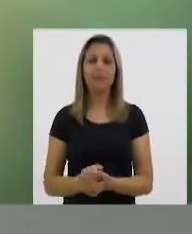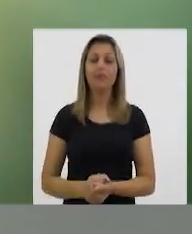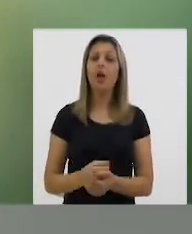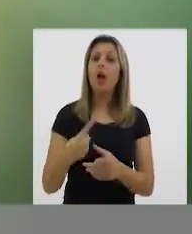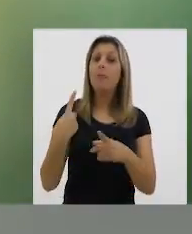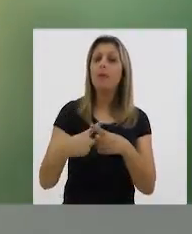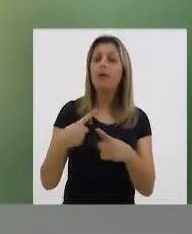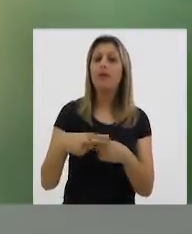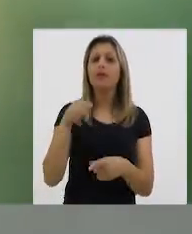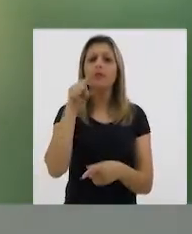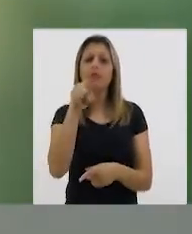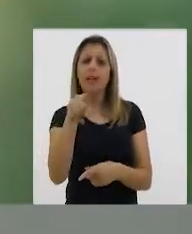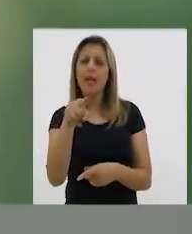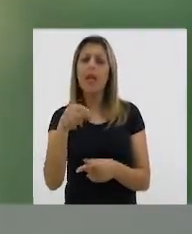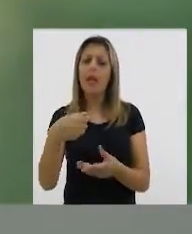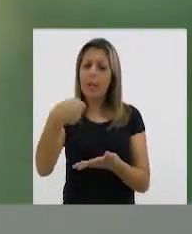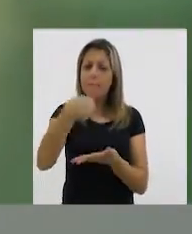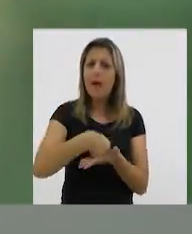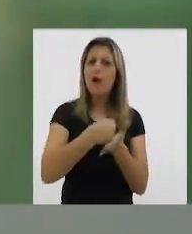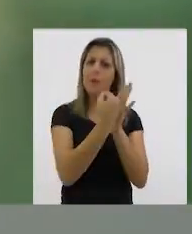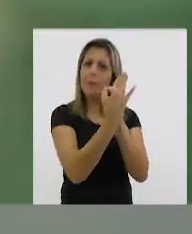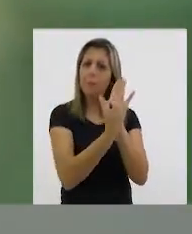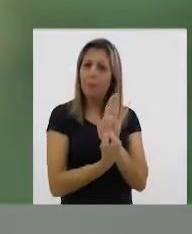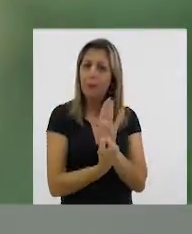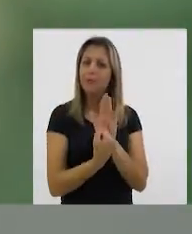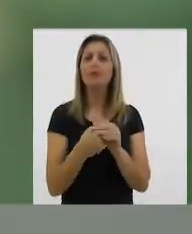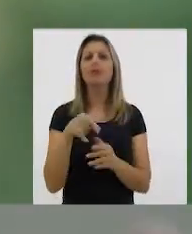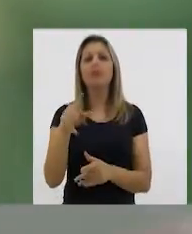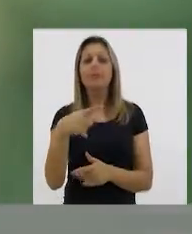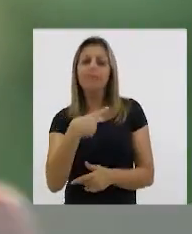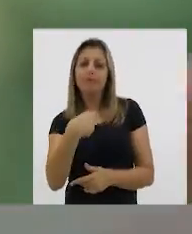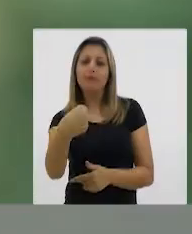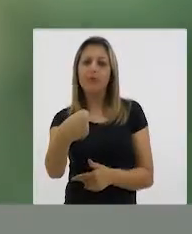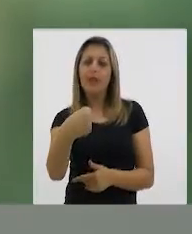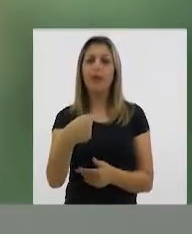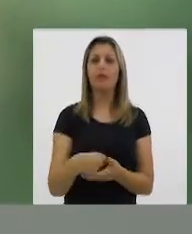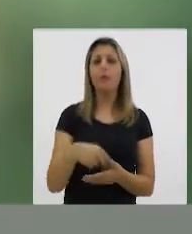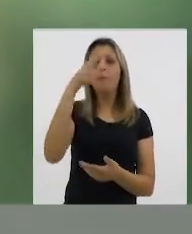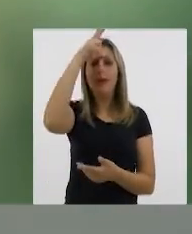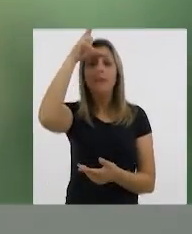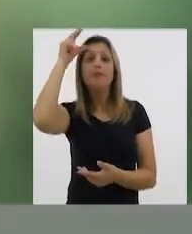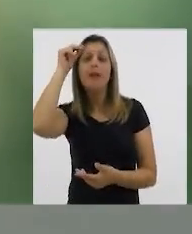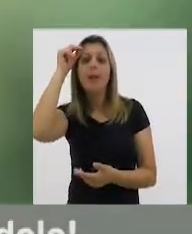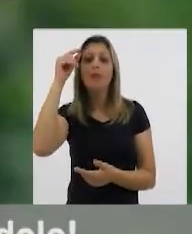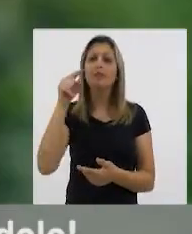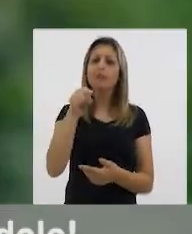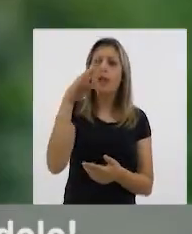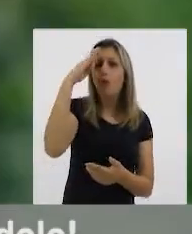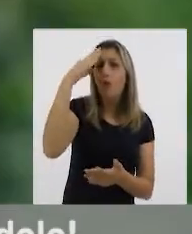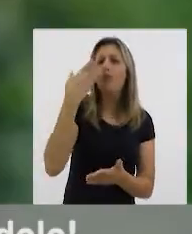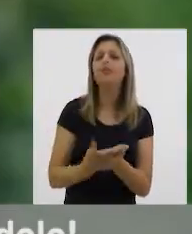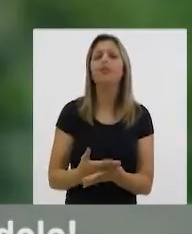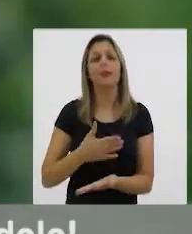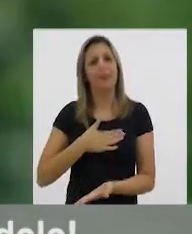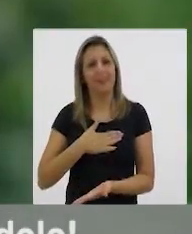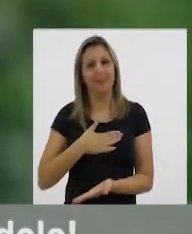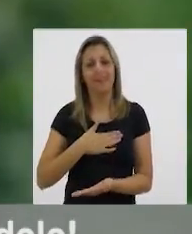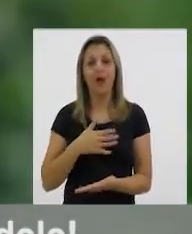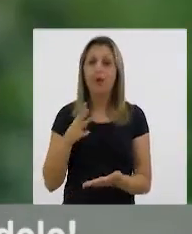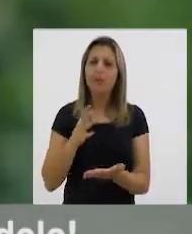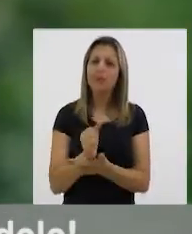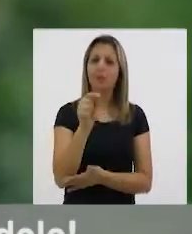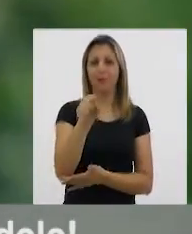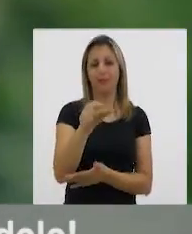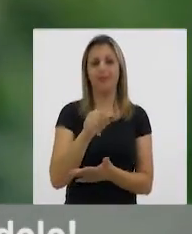Essas conquistas são do cidadão. É dele. Ele que paga o imposto para isso, é ele que me elegeu prefeito para isso, é ele que confia em mim esse tempo todo